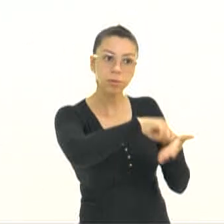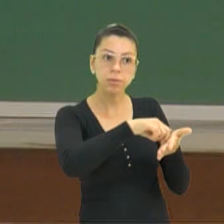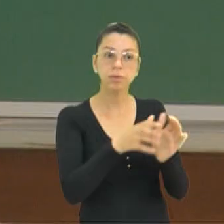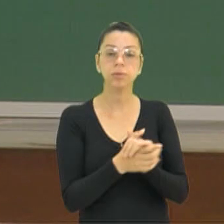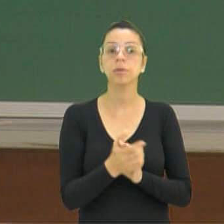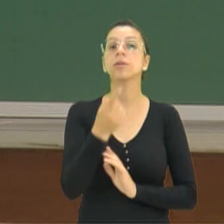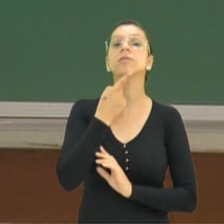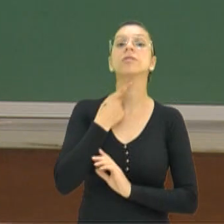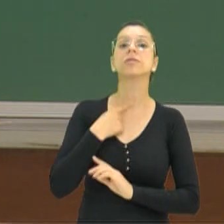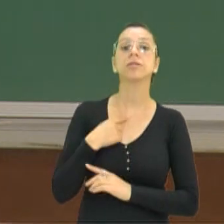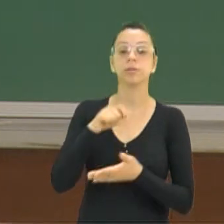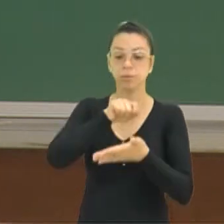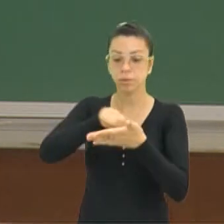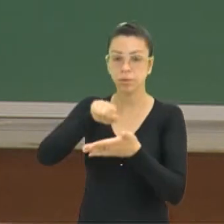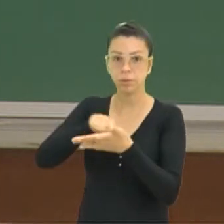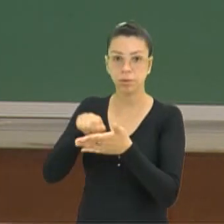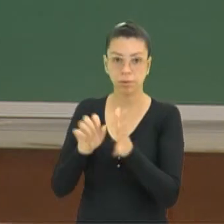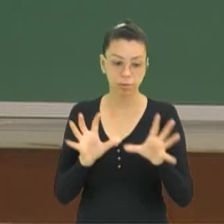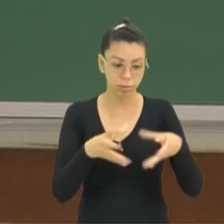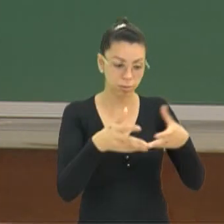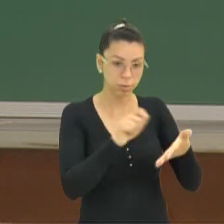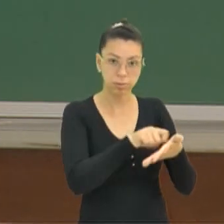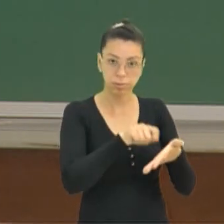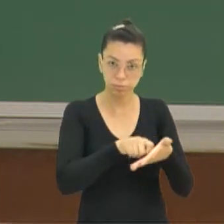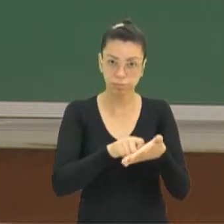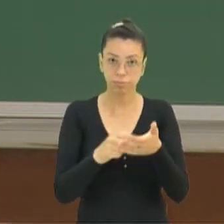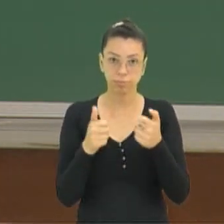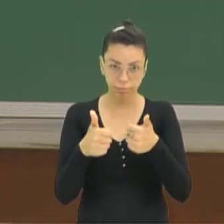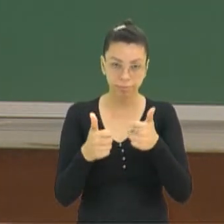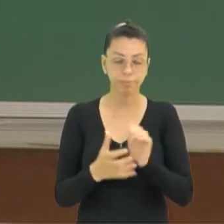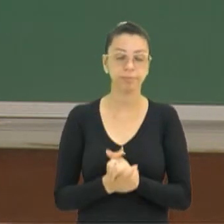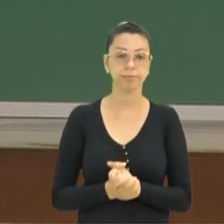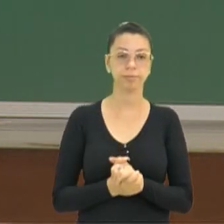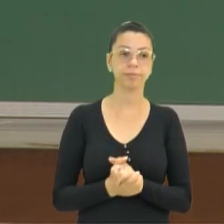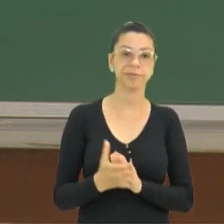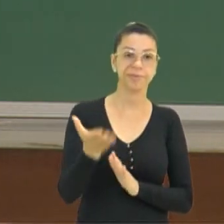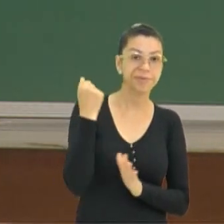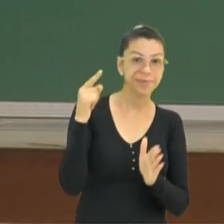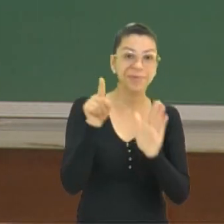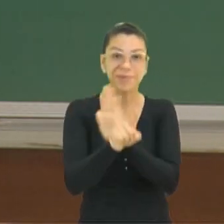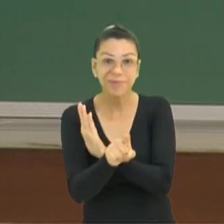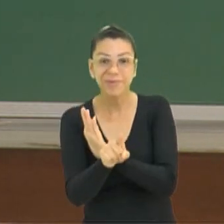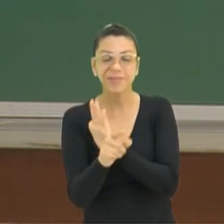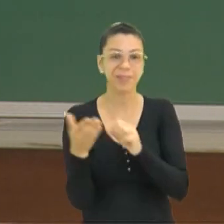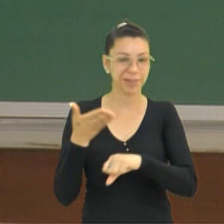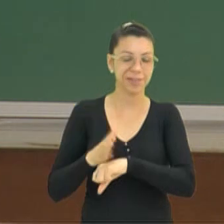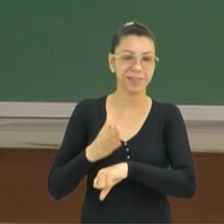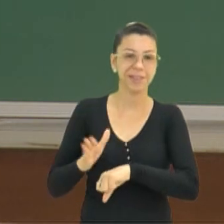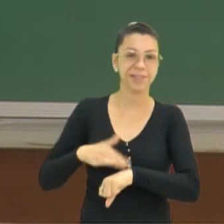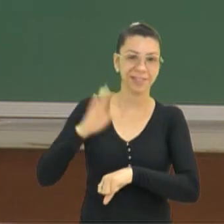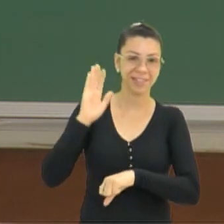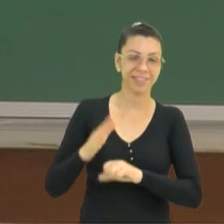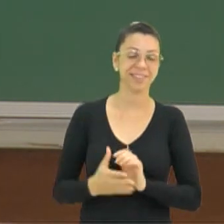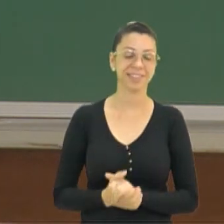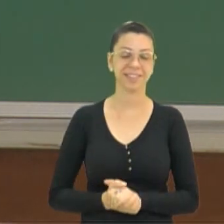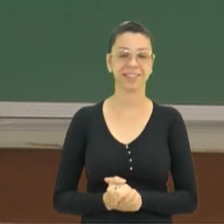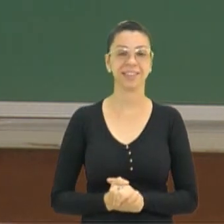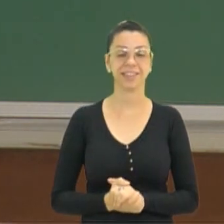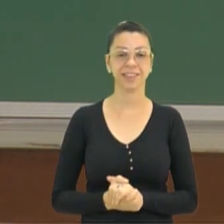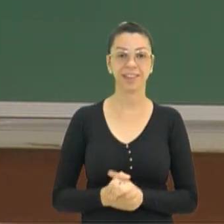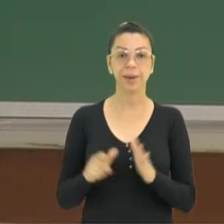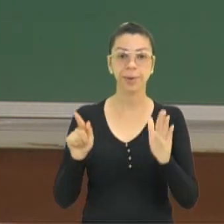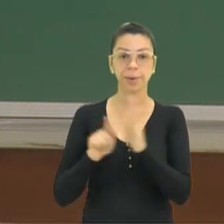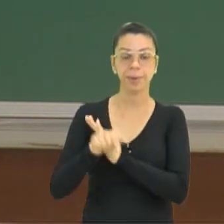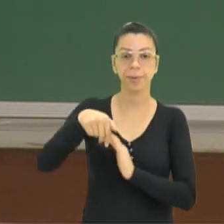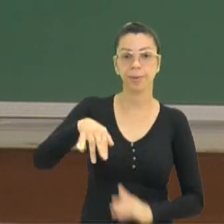Os escritores que foi dito anteriormente. Ok? Bora para o nosso quiz aqui agora? Vamos praticar mais um pouco aqui. No nosso quiz,